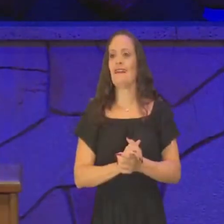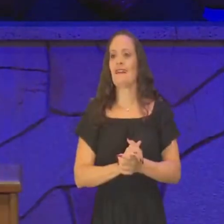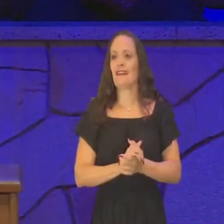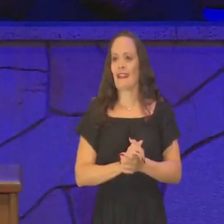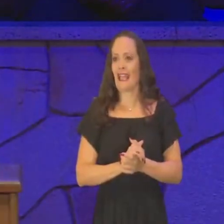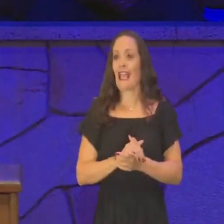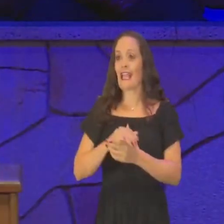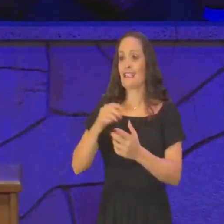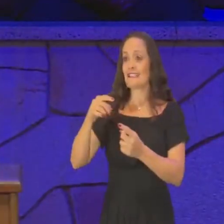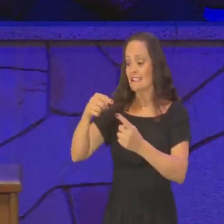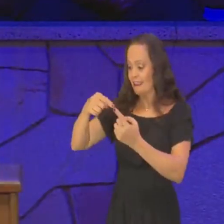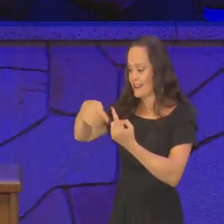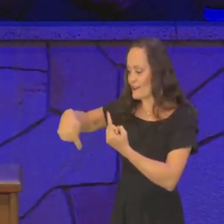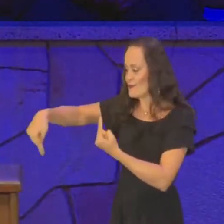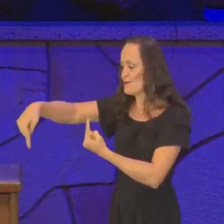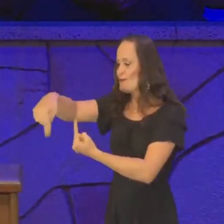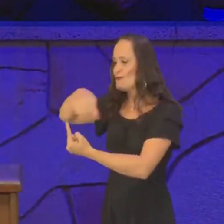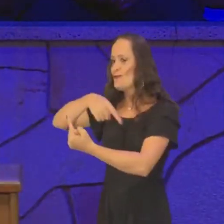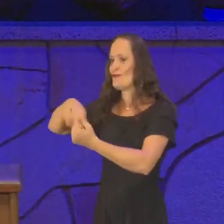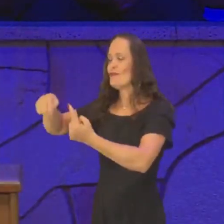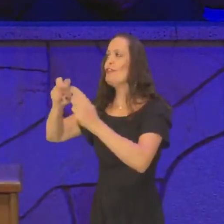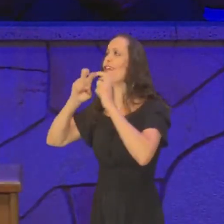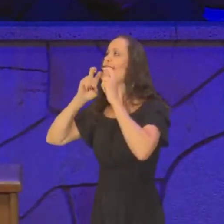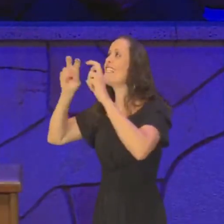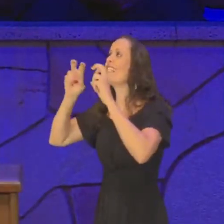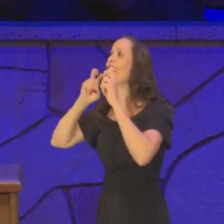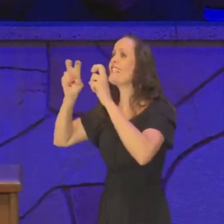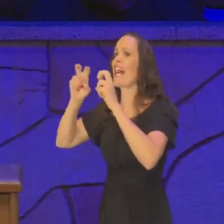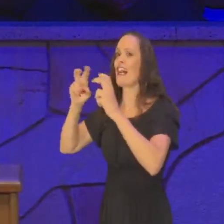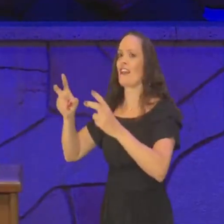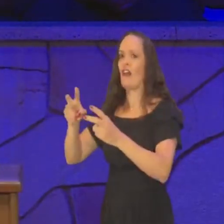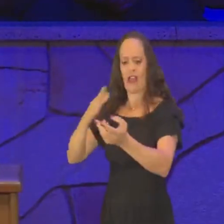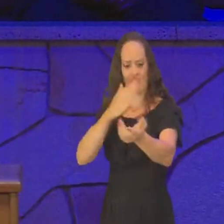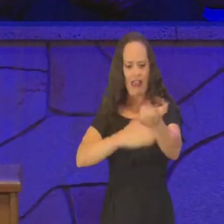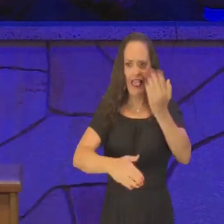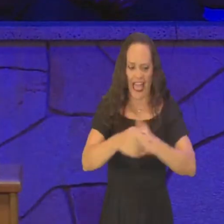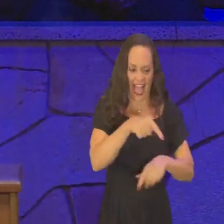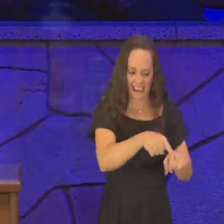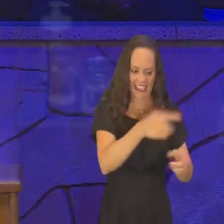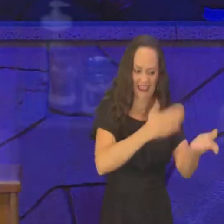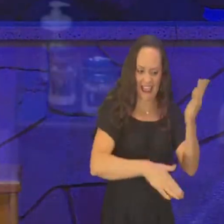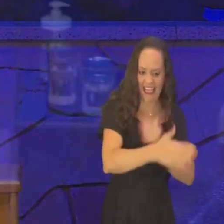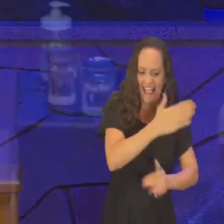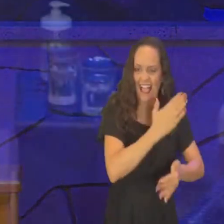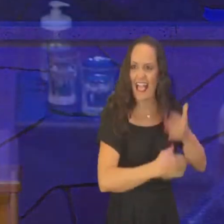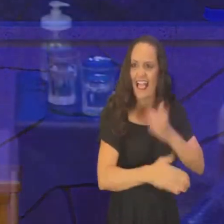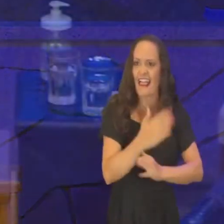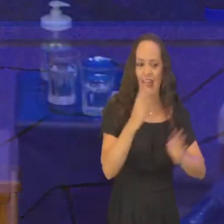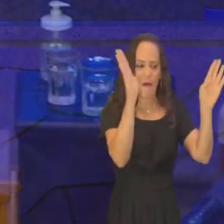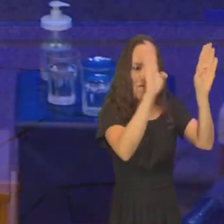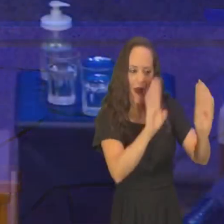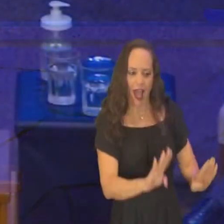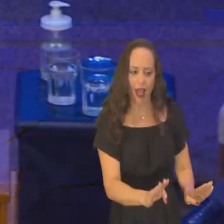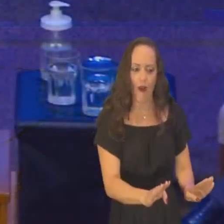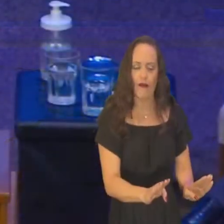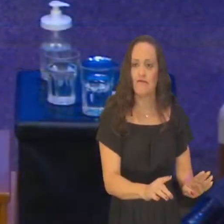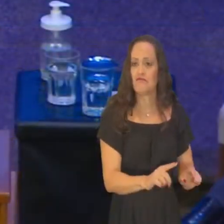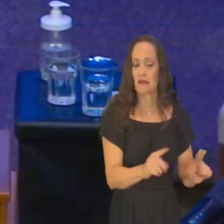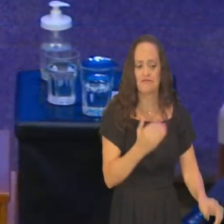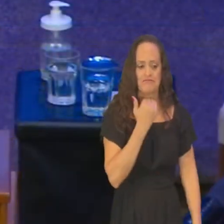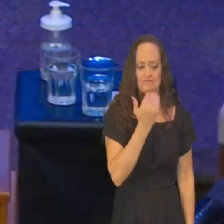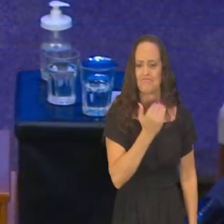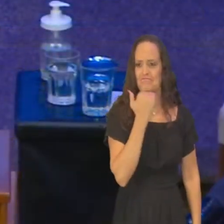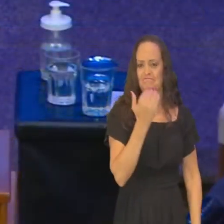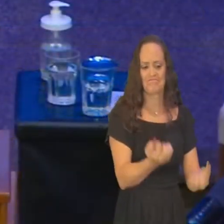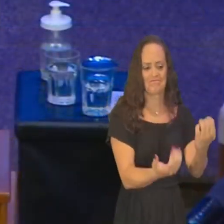do altar para o sacrifício, os profetas se cortaram. E Elias, ele zomba, ele usa de suas